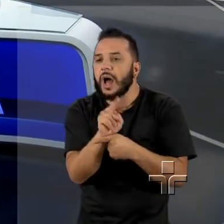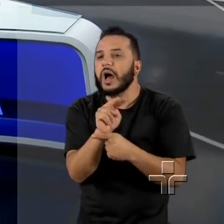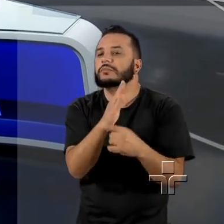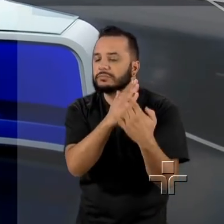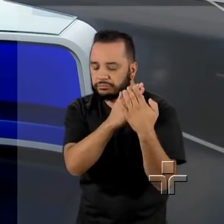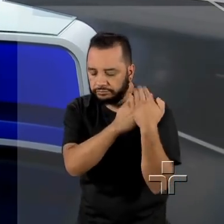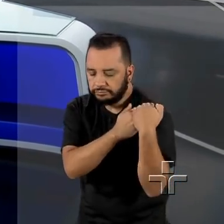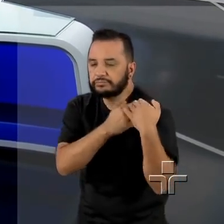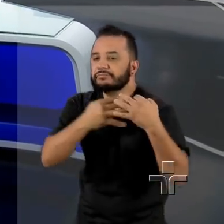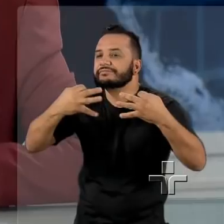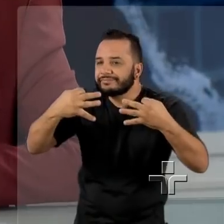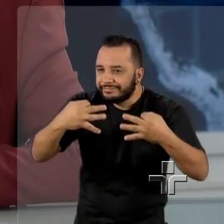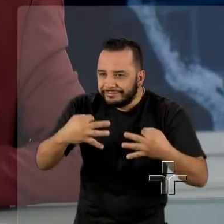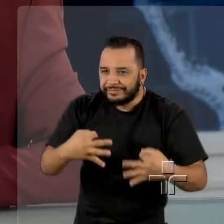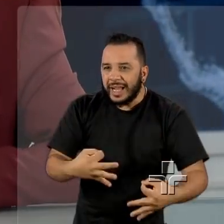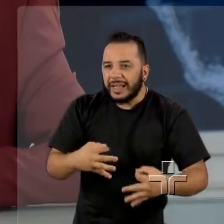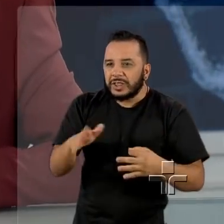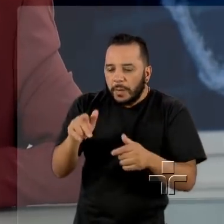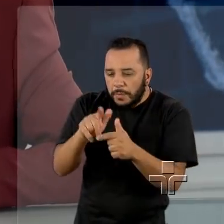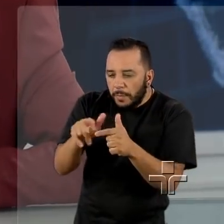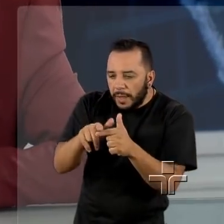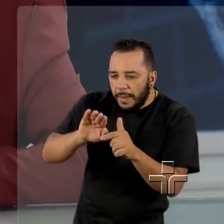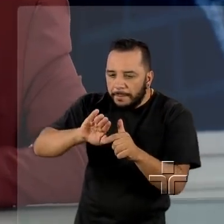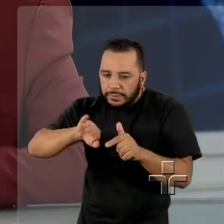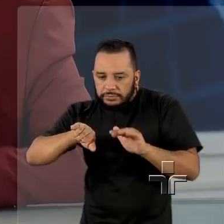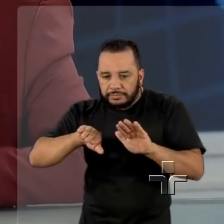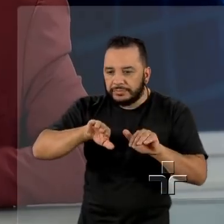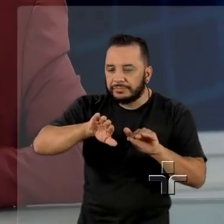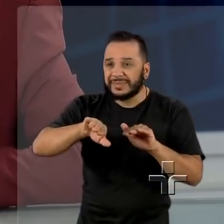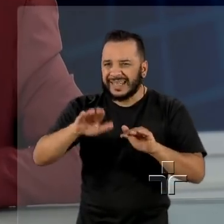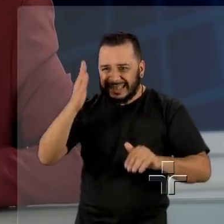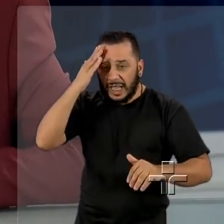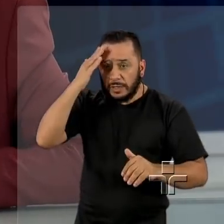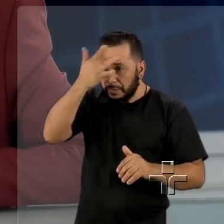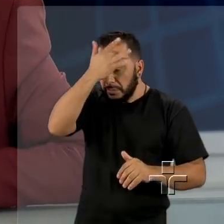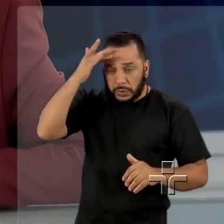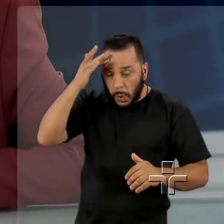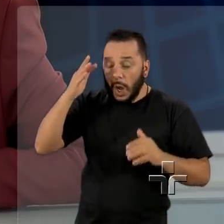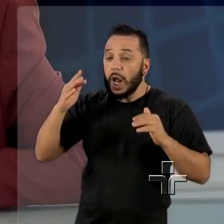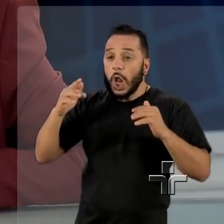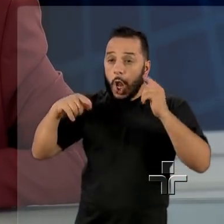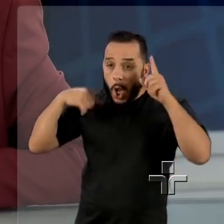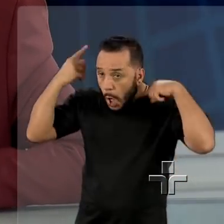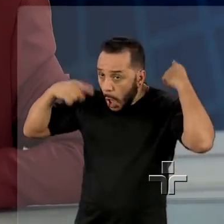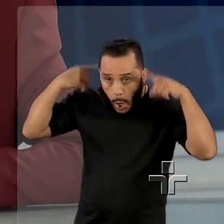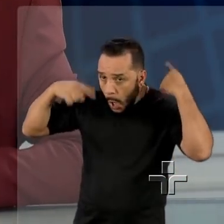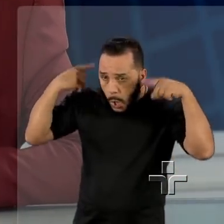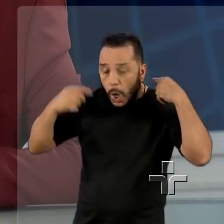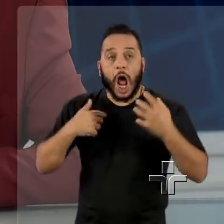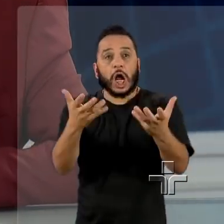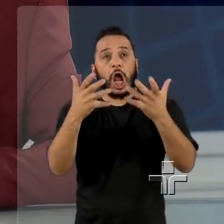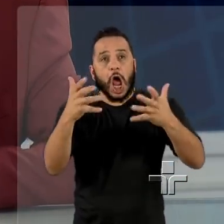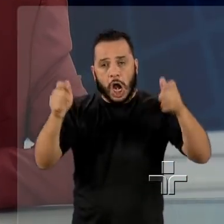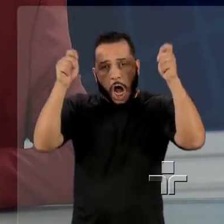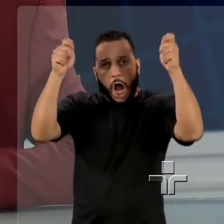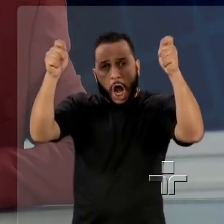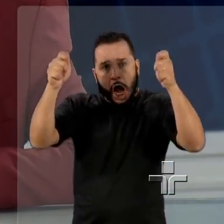que ter forças armadas muito bem equipadas. E não achando que porque as forças armadas serão bem equipadas, elas virão atrás de